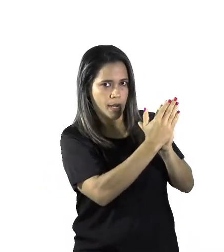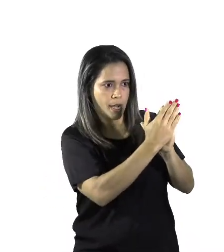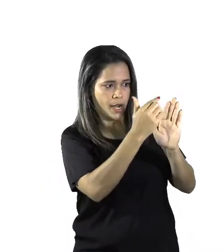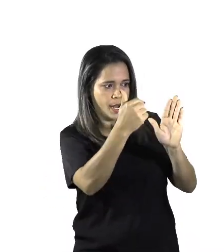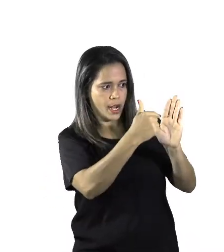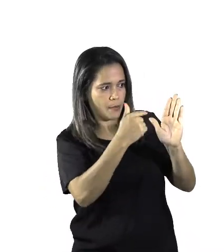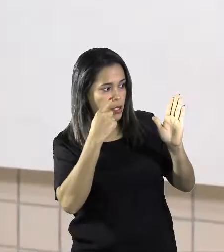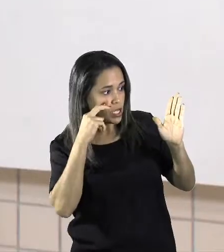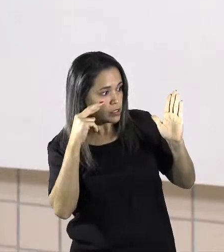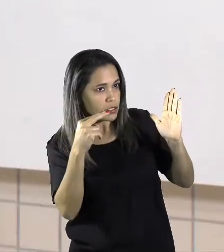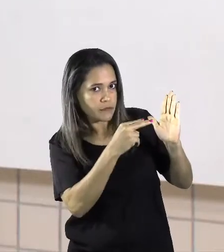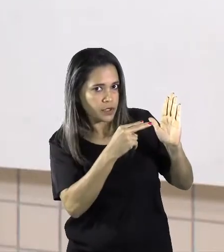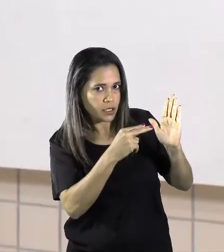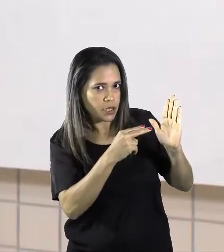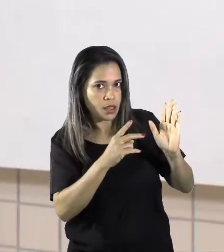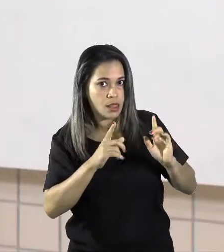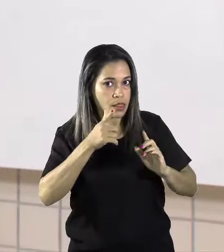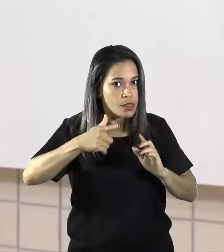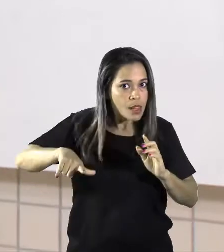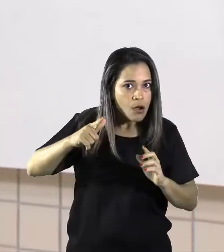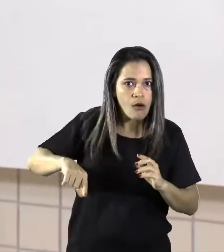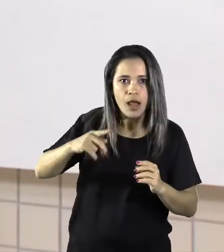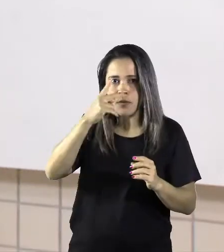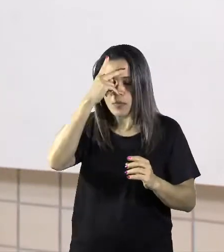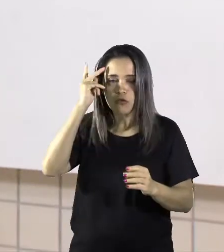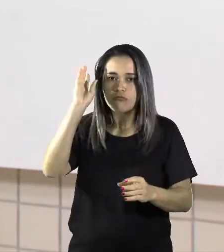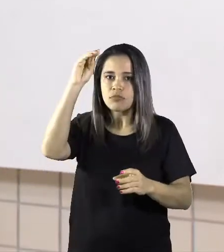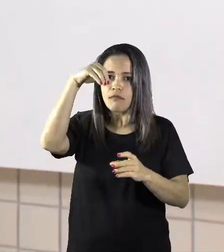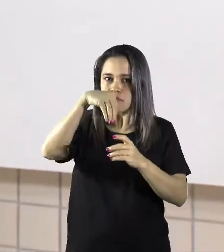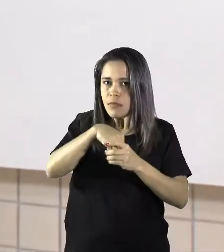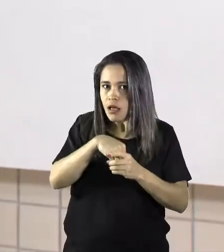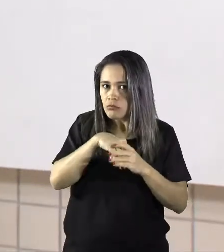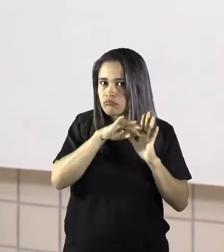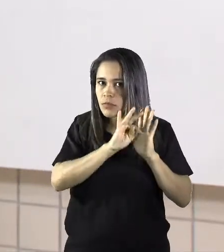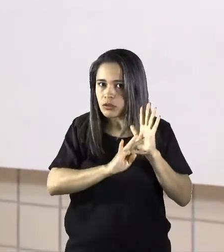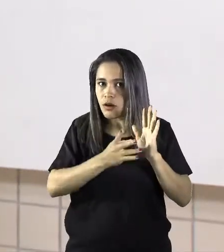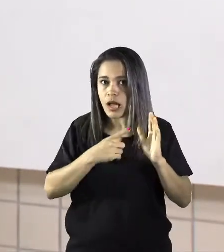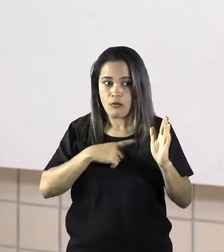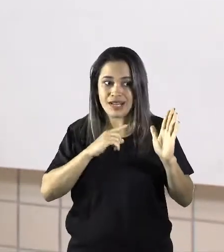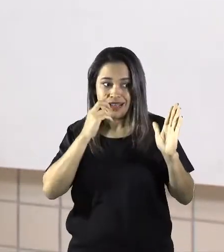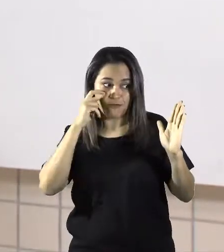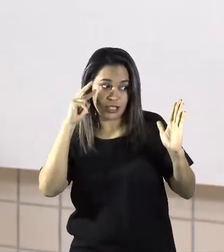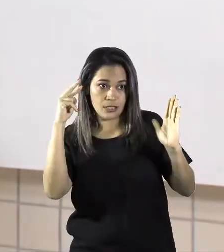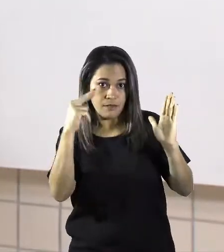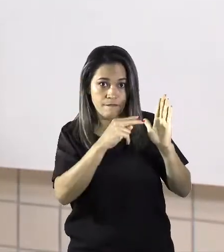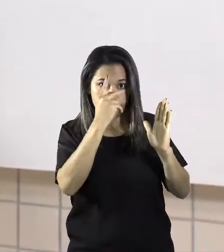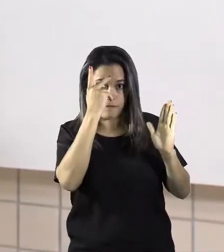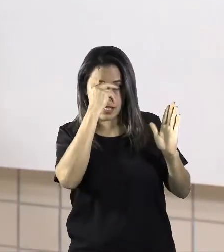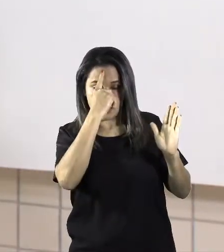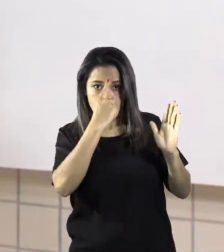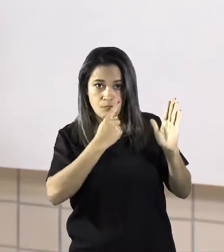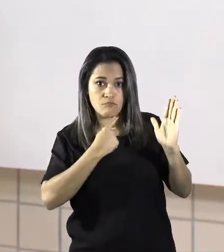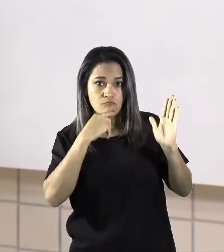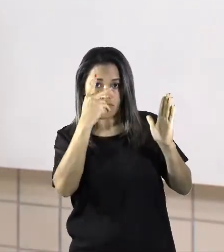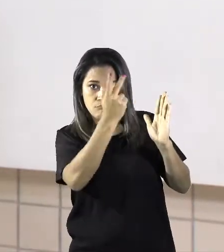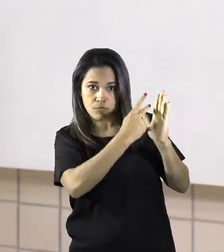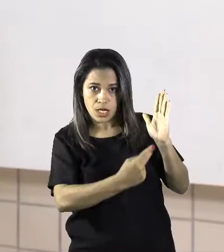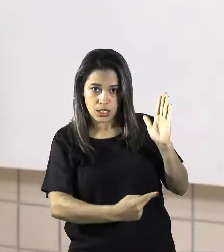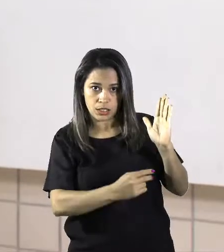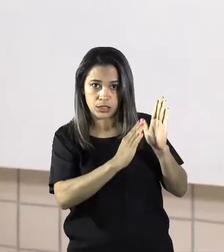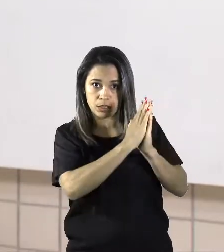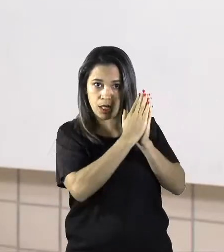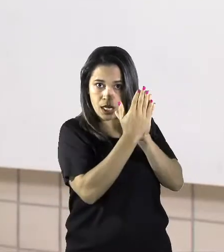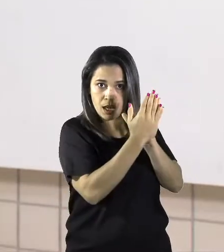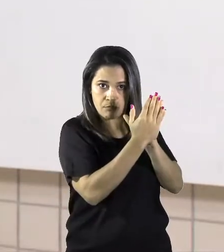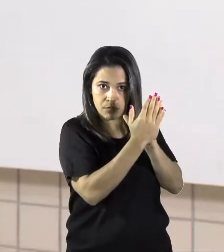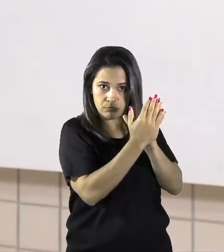estão escritas ali e descrito, não. As que aparecem, a que você vê a imagem dela. Muito, muito